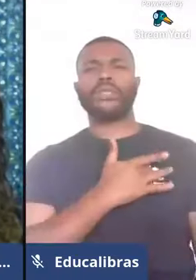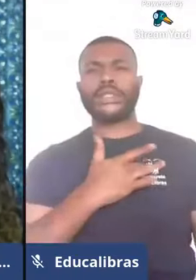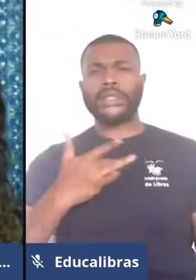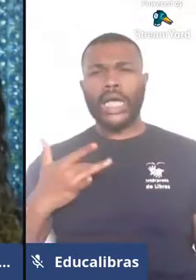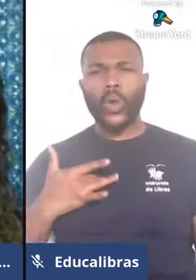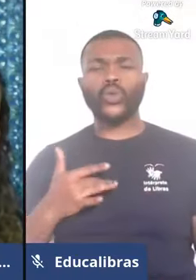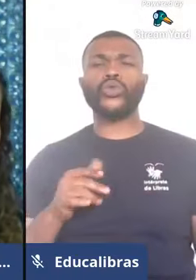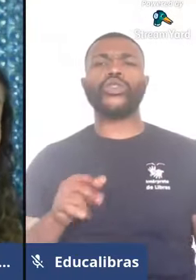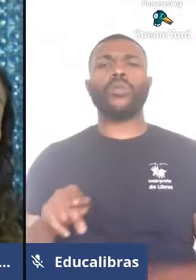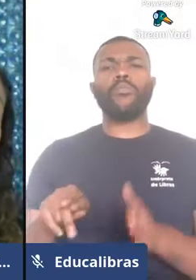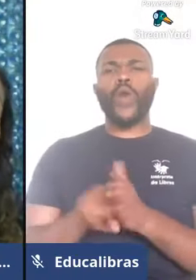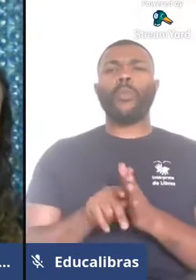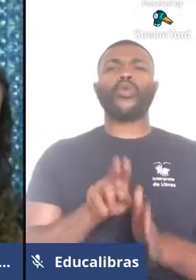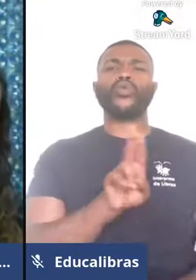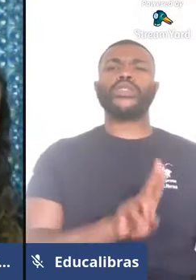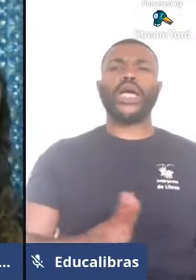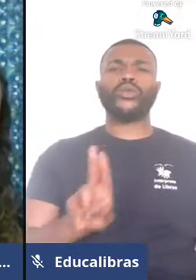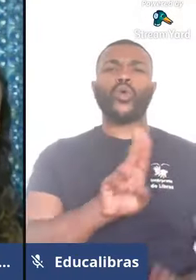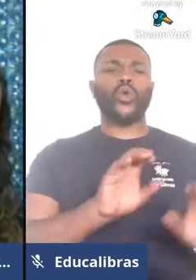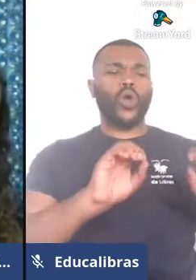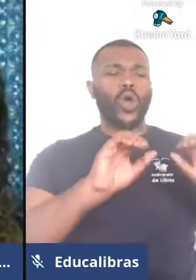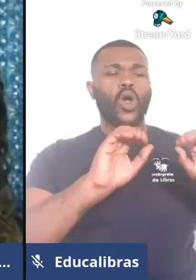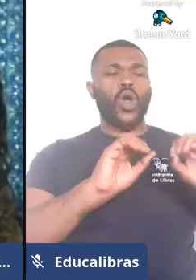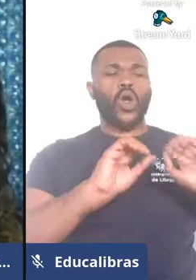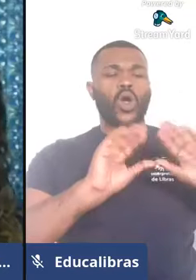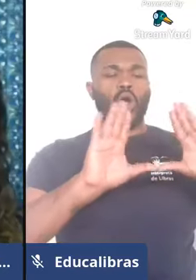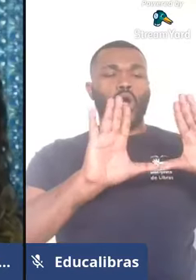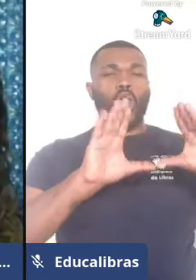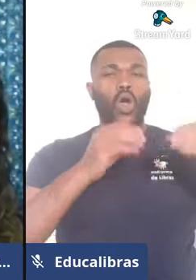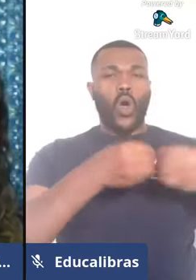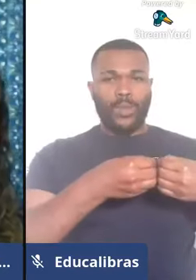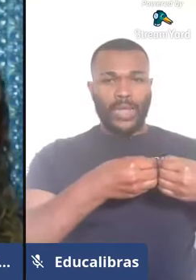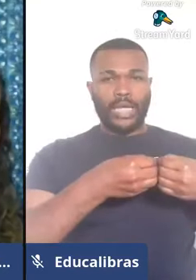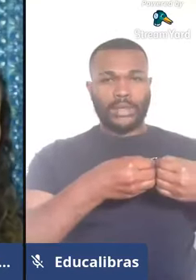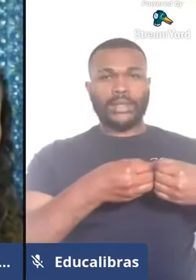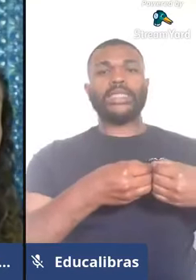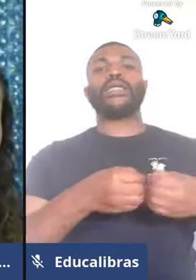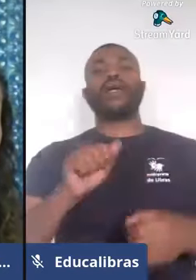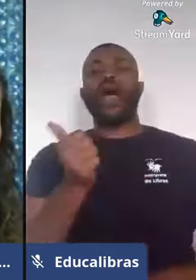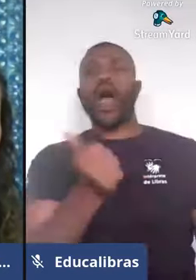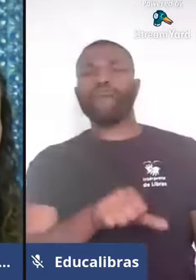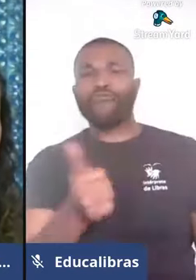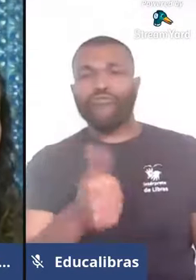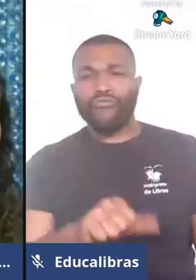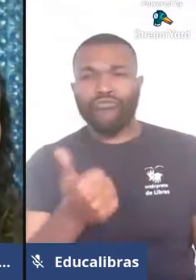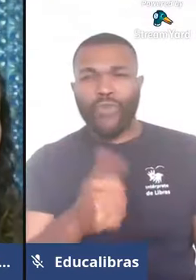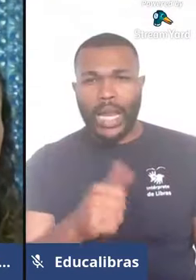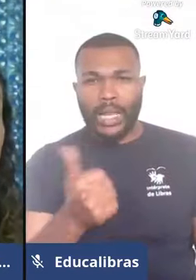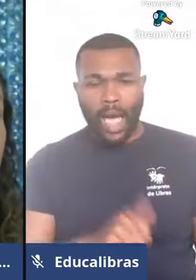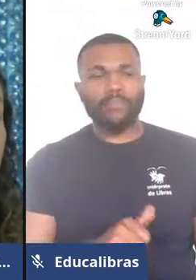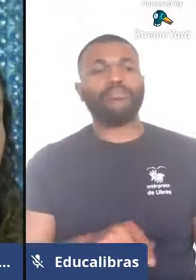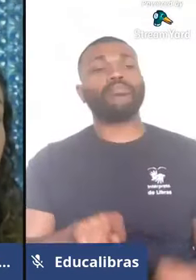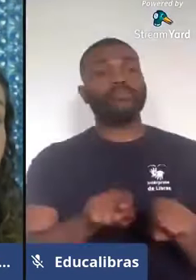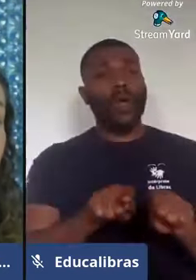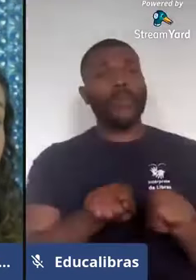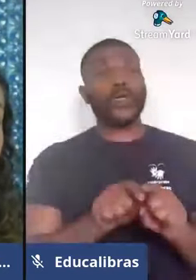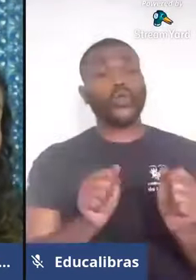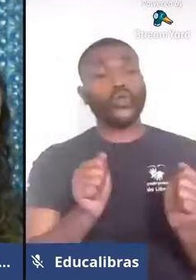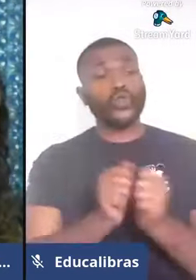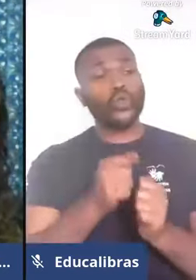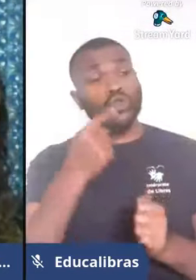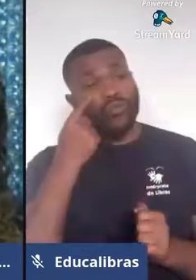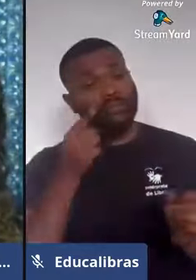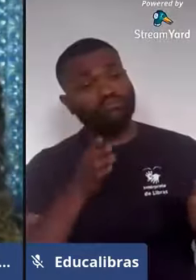Mundial de Saúde, né? Ela é usada justamente para isso, para avaliar a funcionalidade, junto com as dimensões de